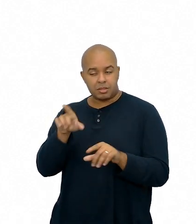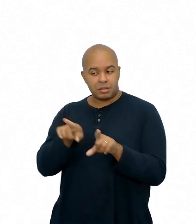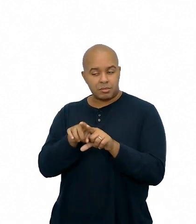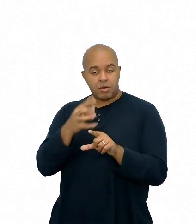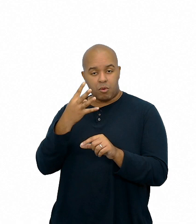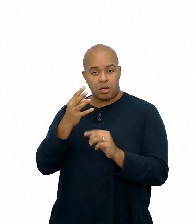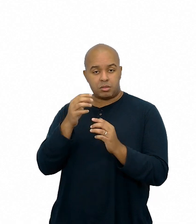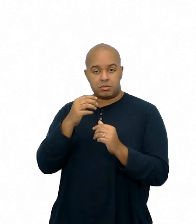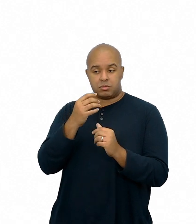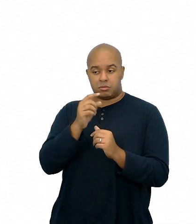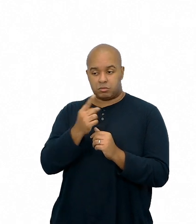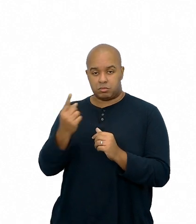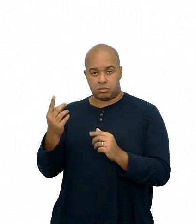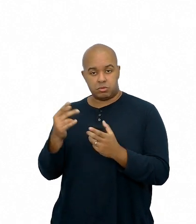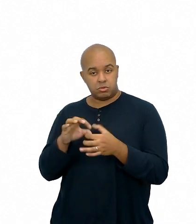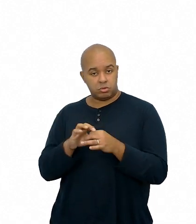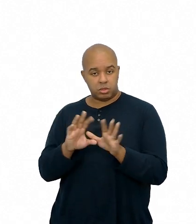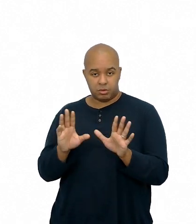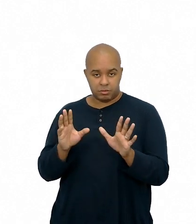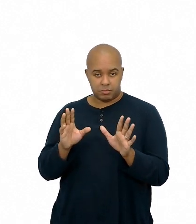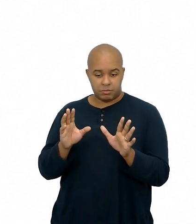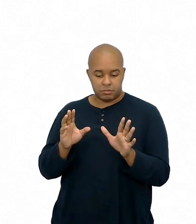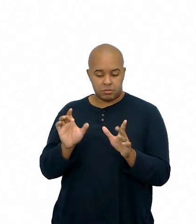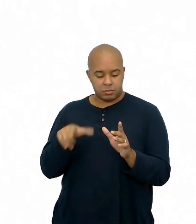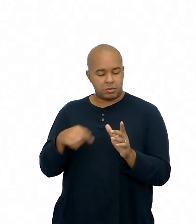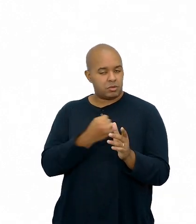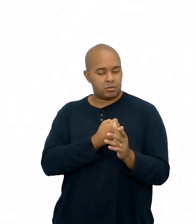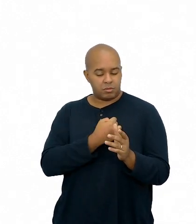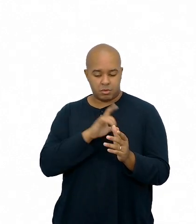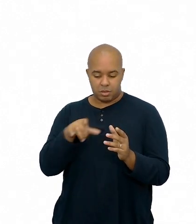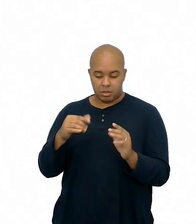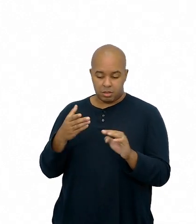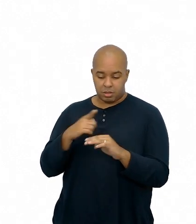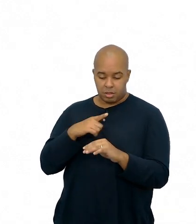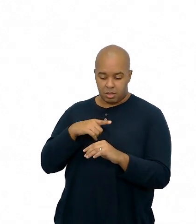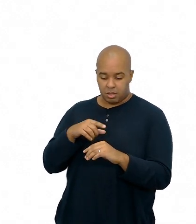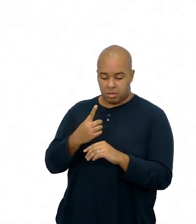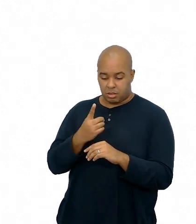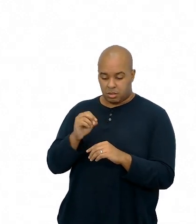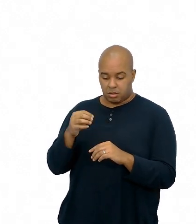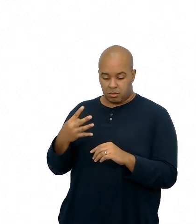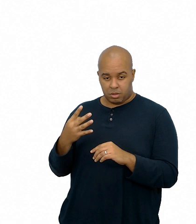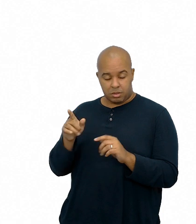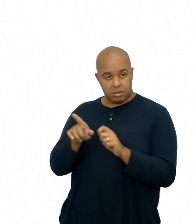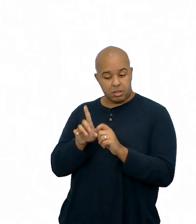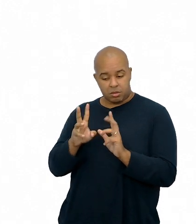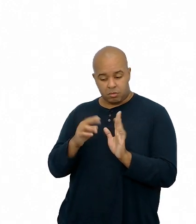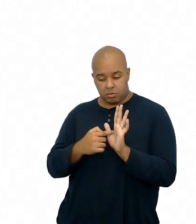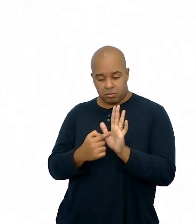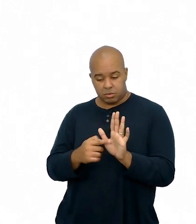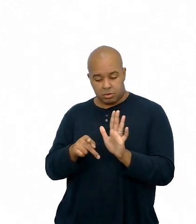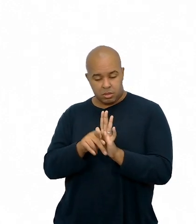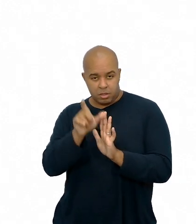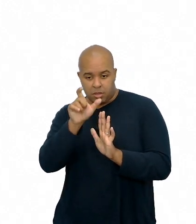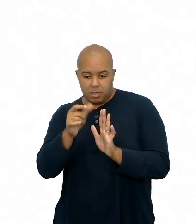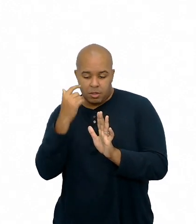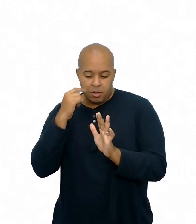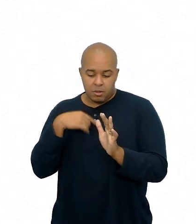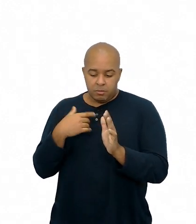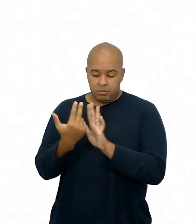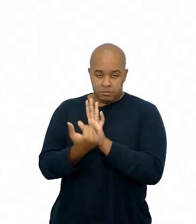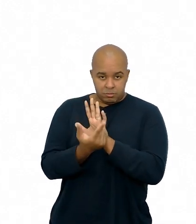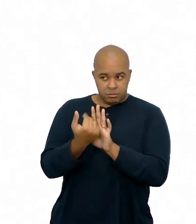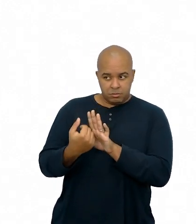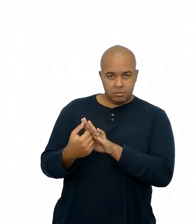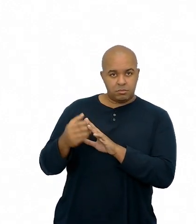e 4 unidades soltas, então, neste número, né, que vai obter aí 104, como mostrado no desenho aí